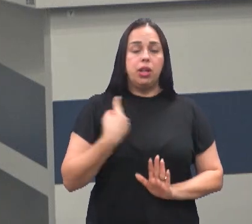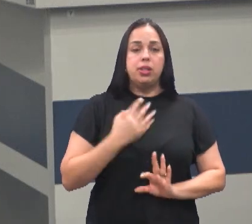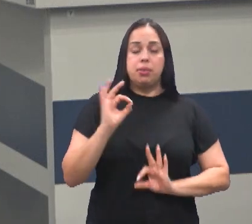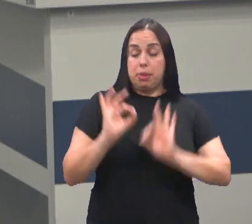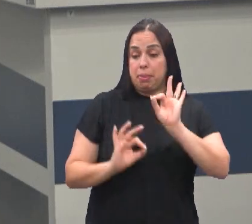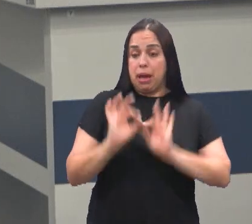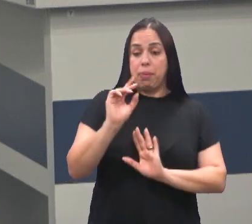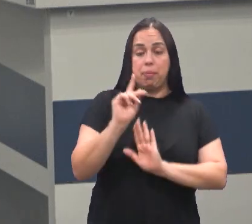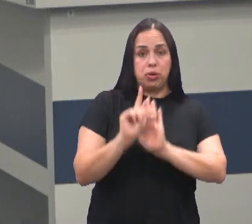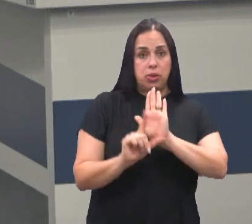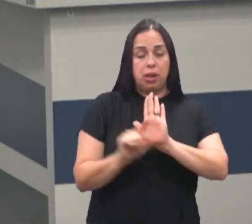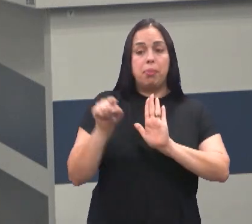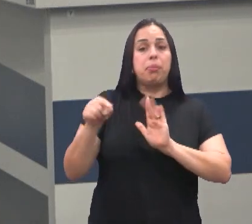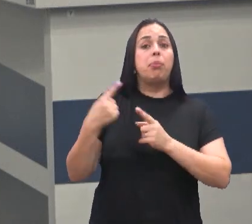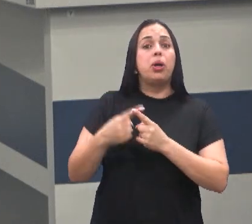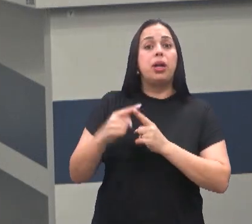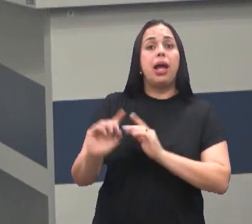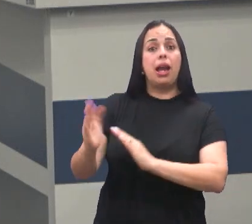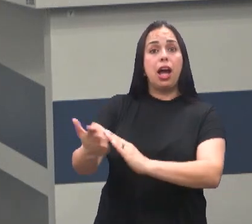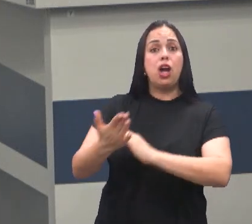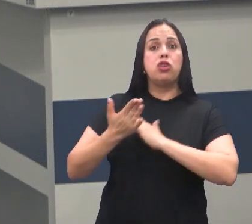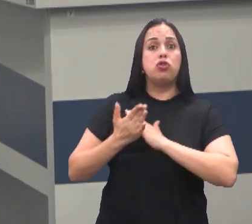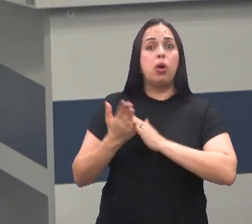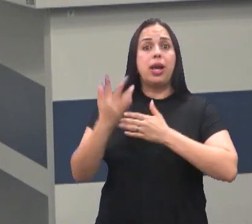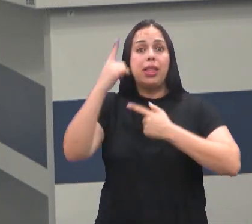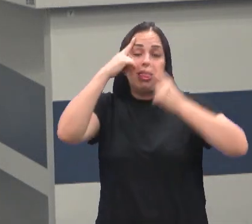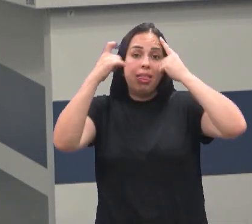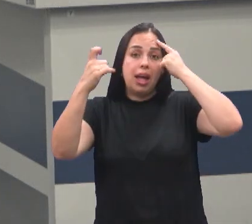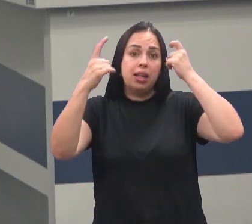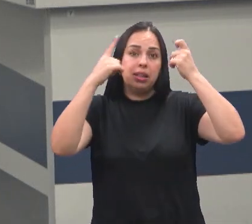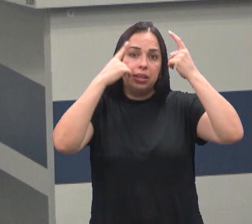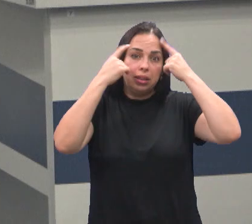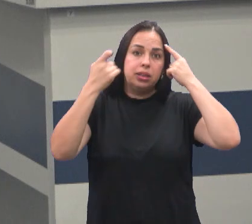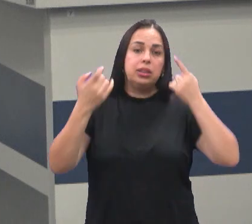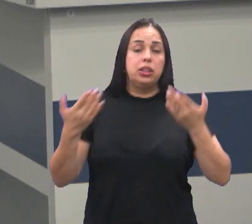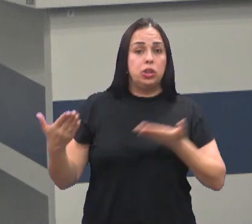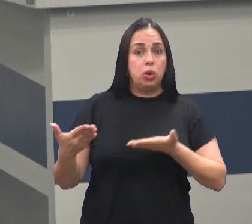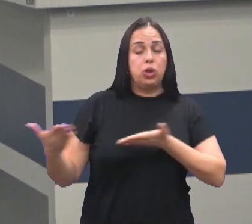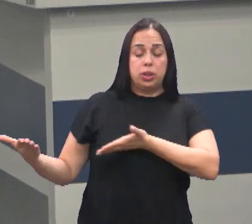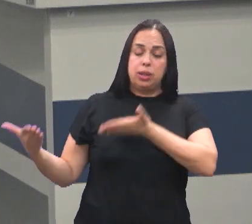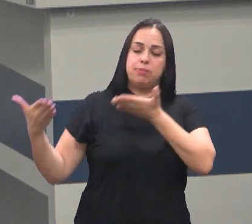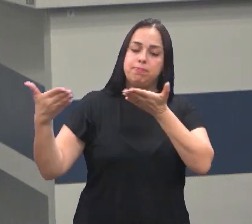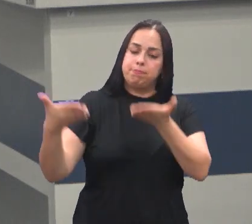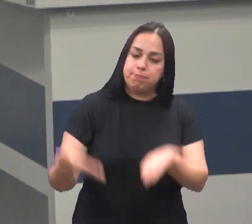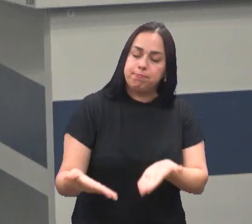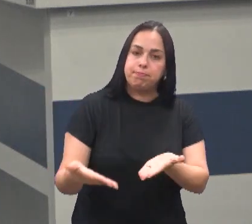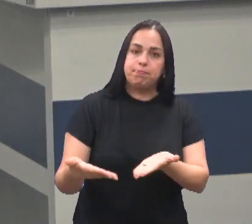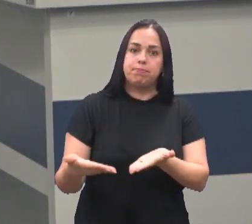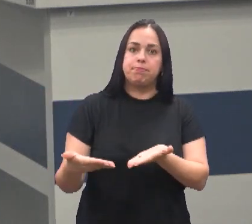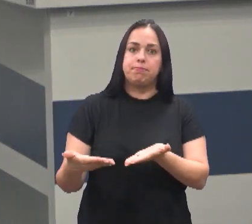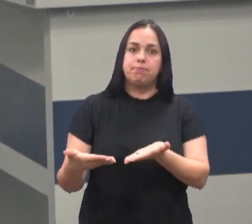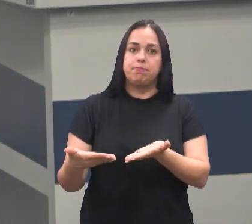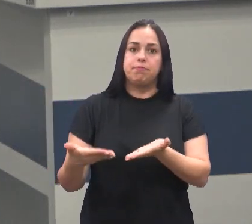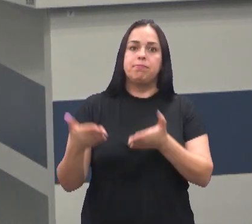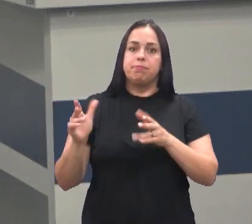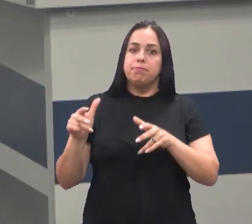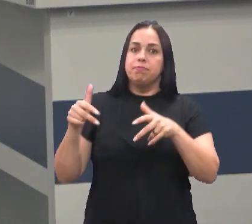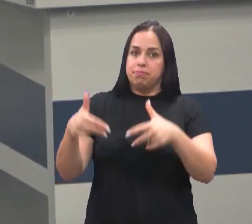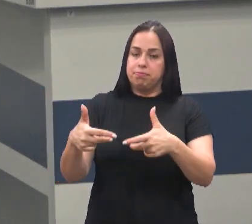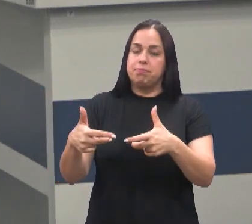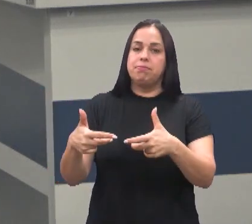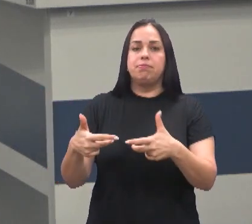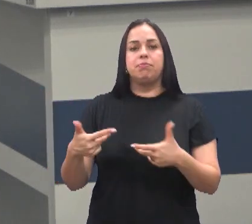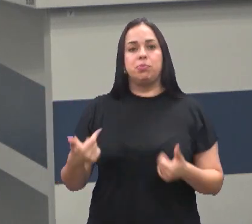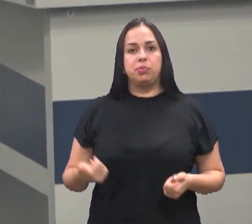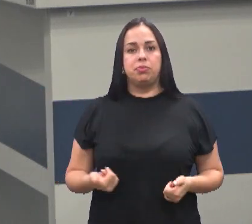ele ajudou a construir o projeto. E ele está aqui hoje, aqui na Câmara.